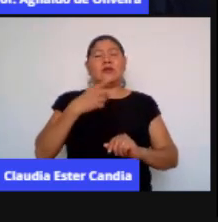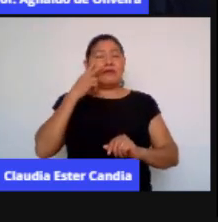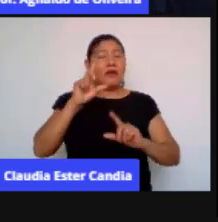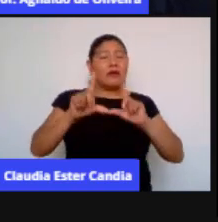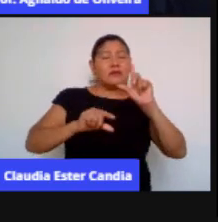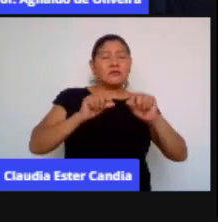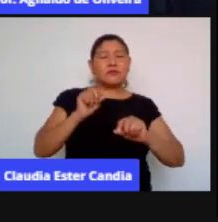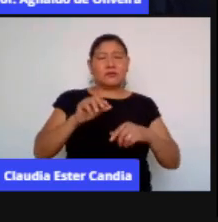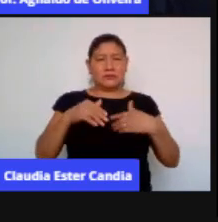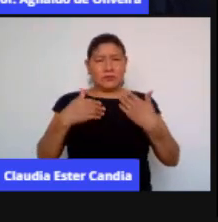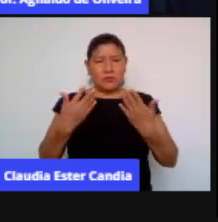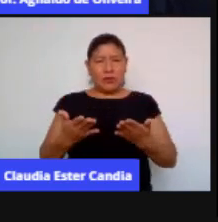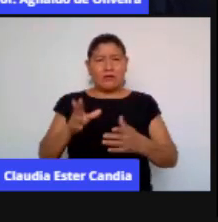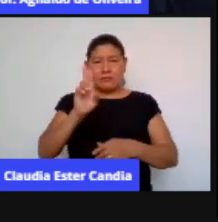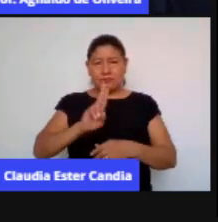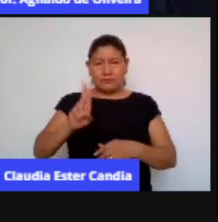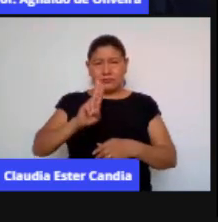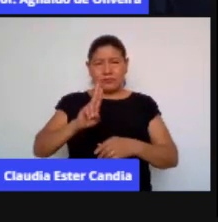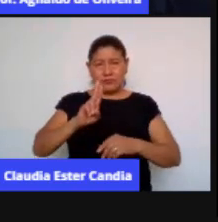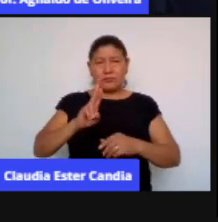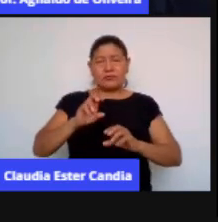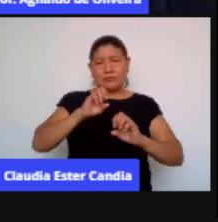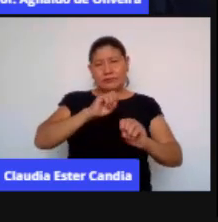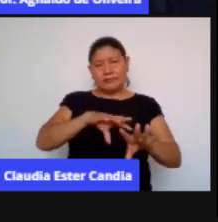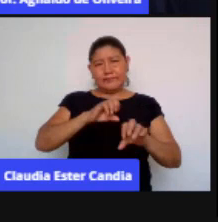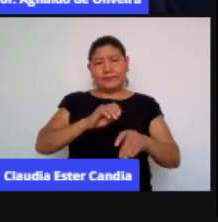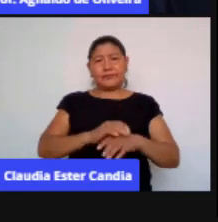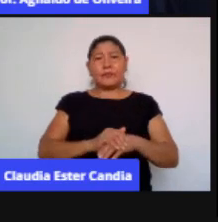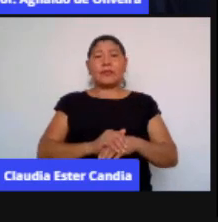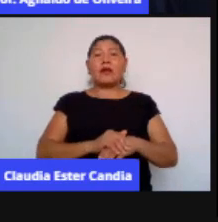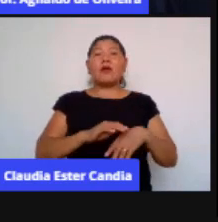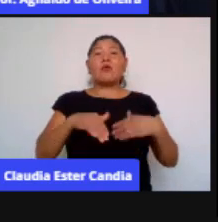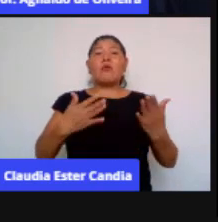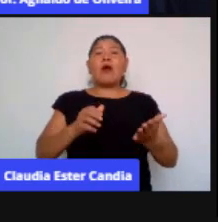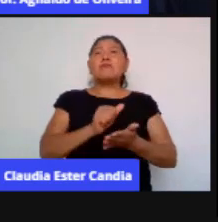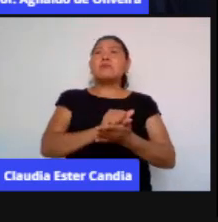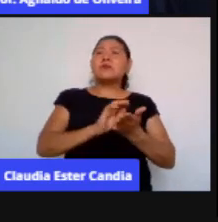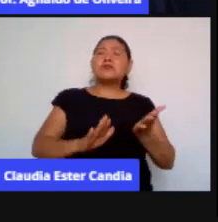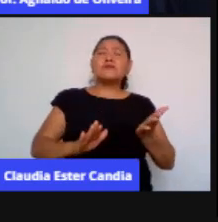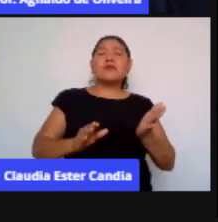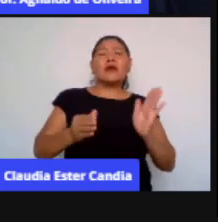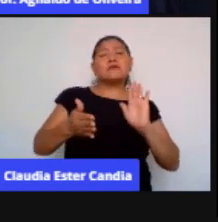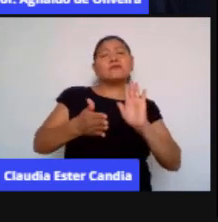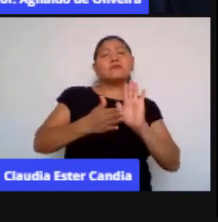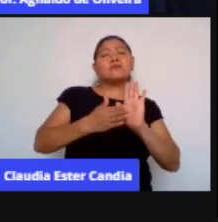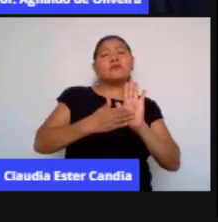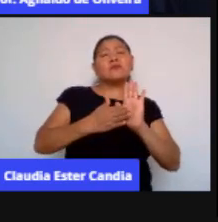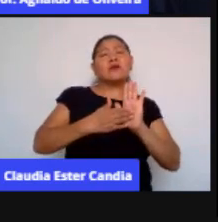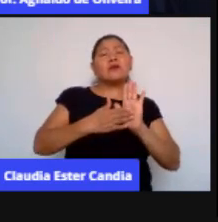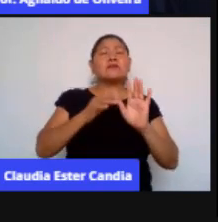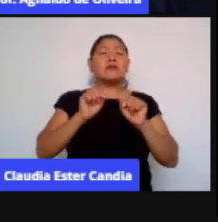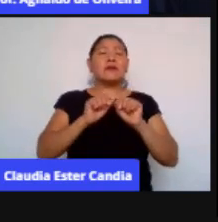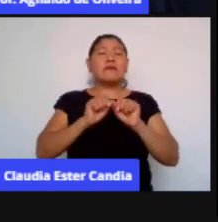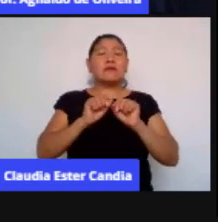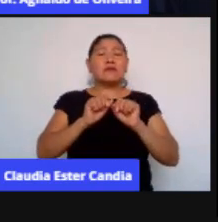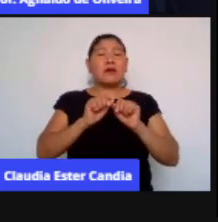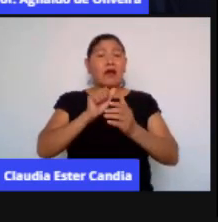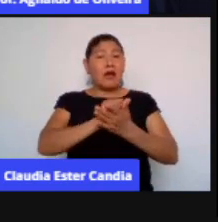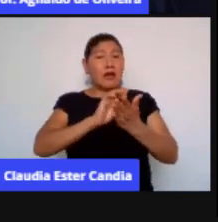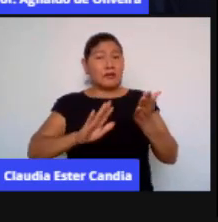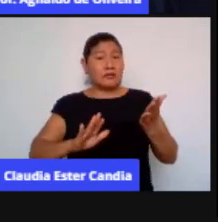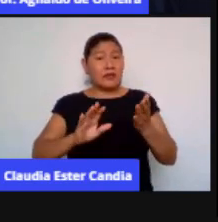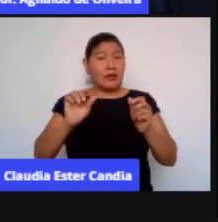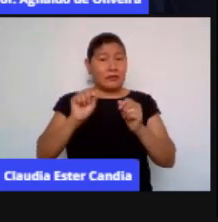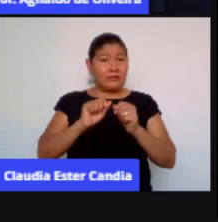Com relação às atividades que vão ser propostas, né, suponhamos que seja essa difração que a gente trabalhou, né? Então, a